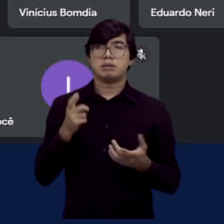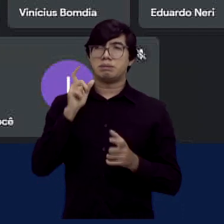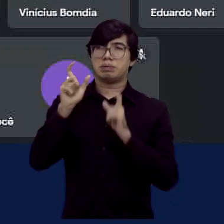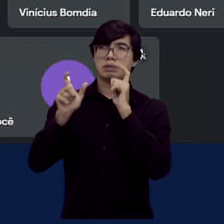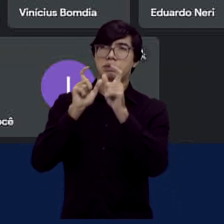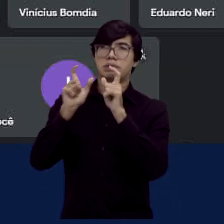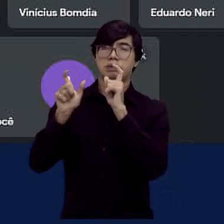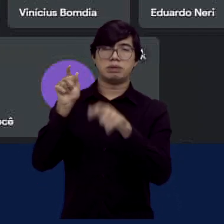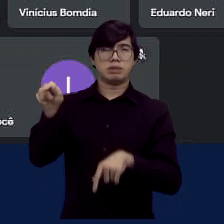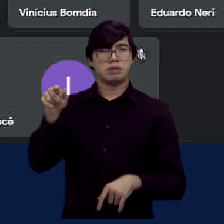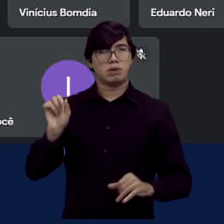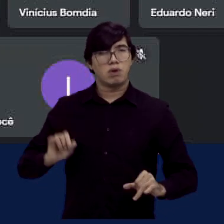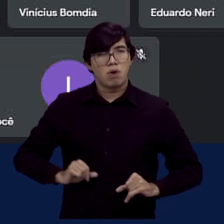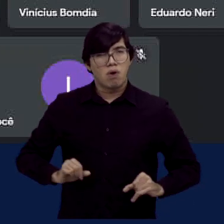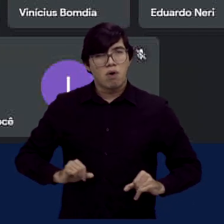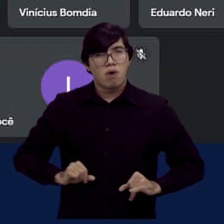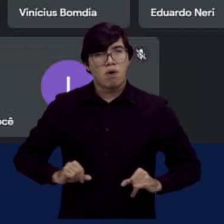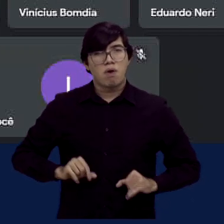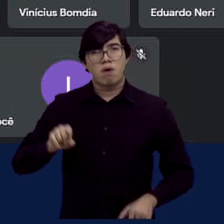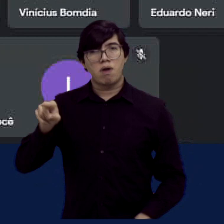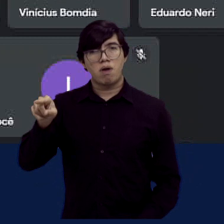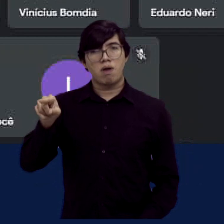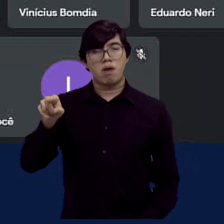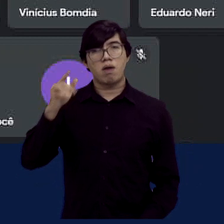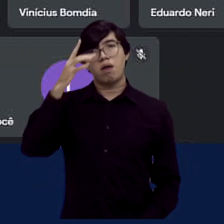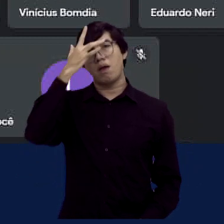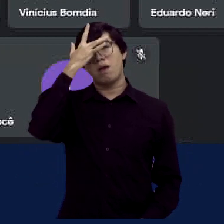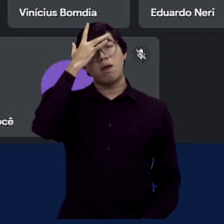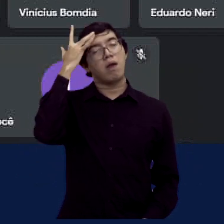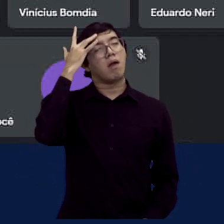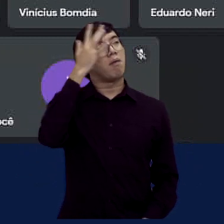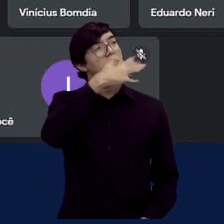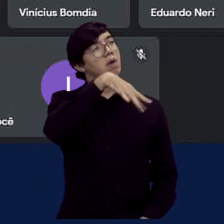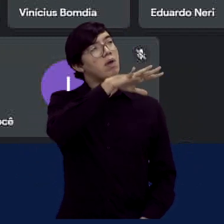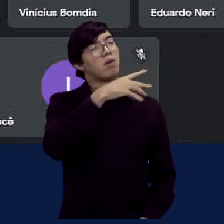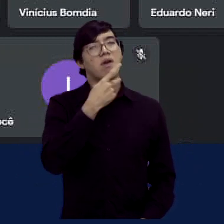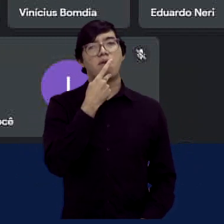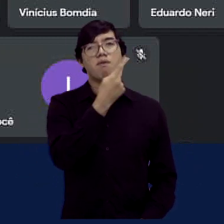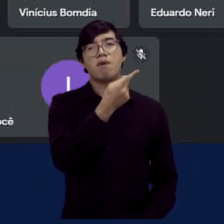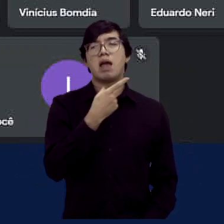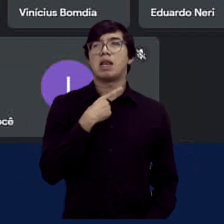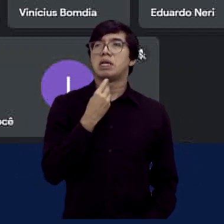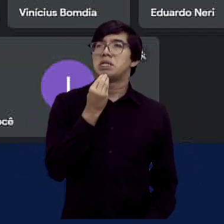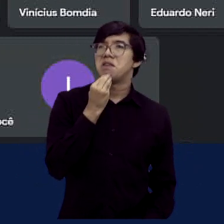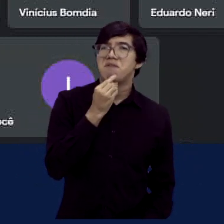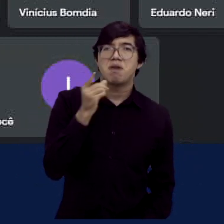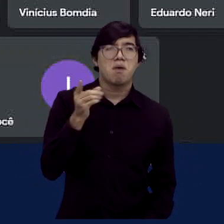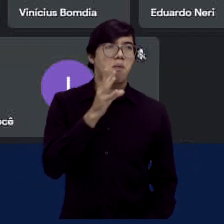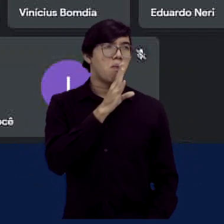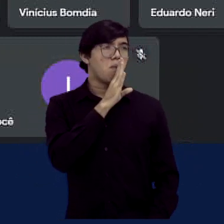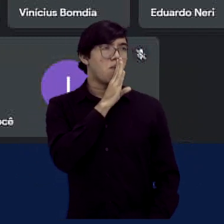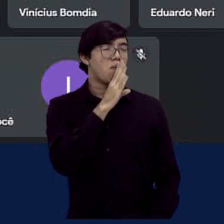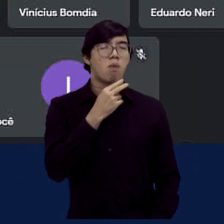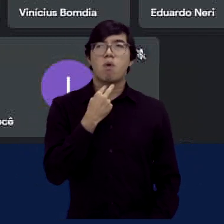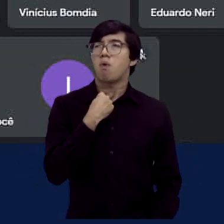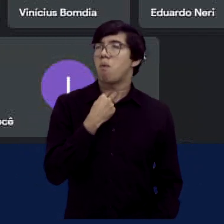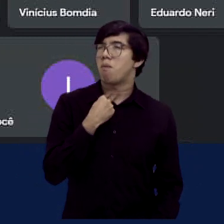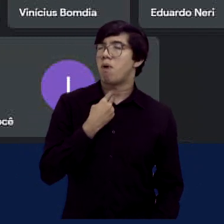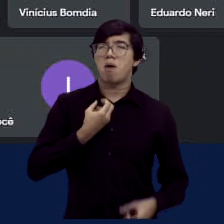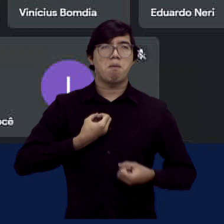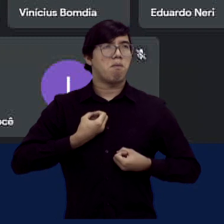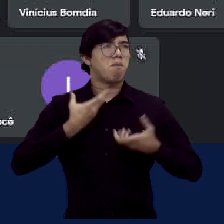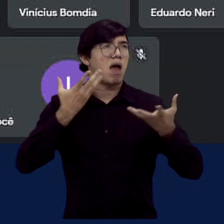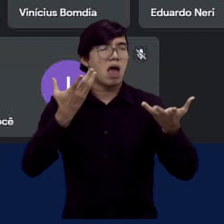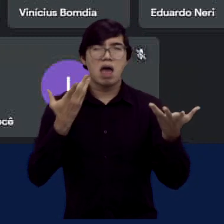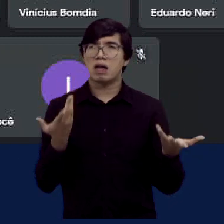insultos, e aí tem gente falando que não, ele que provocou, ele que devia ficar calado, não tem que se envolver com isso, não tem que aguentar a provocação